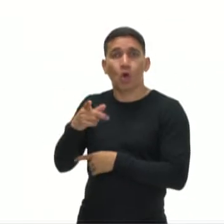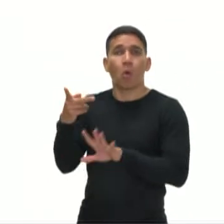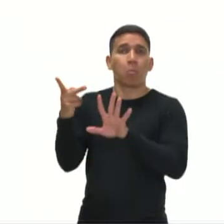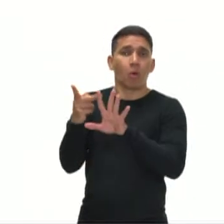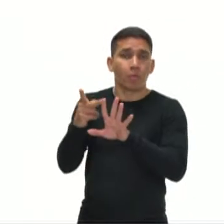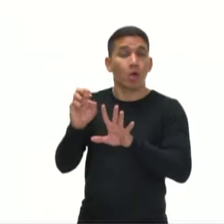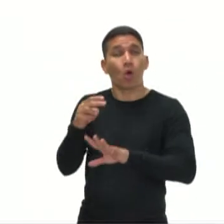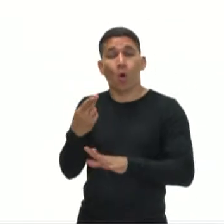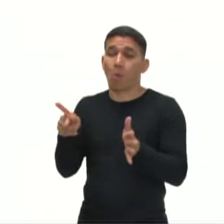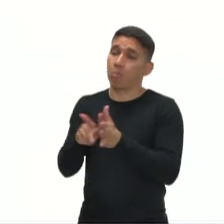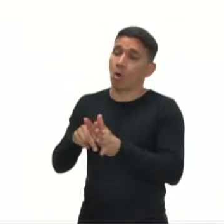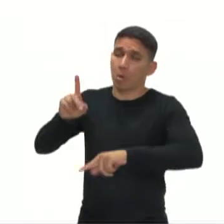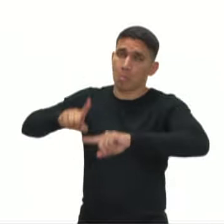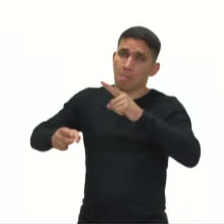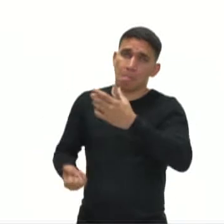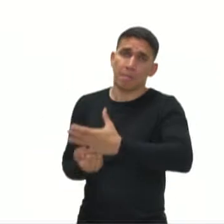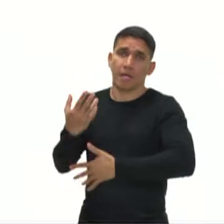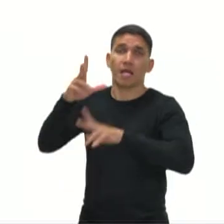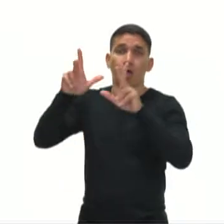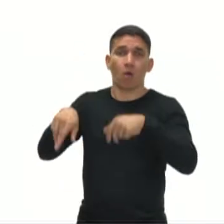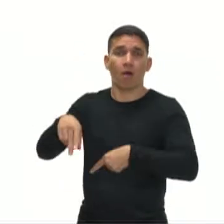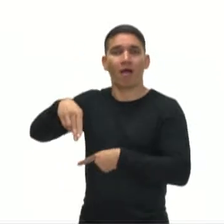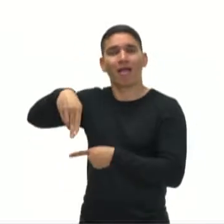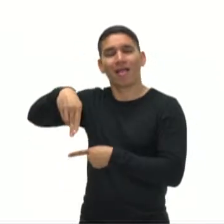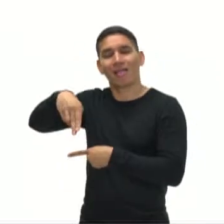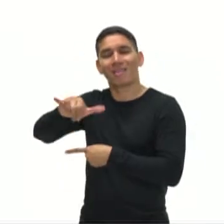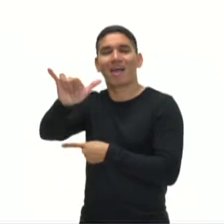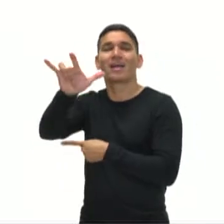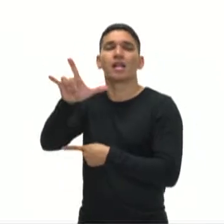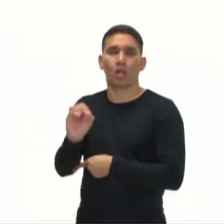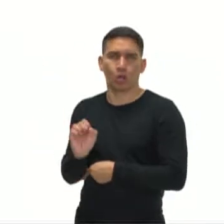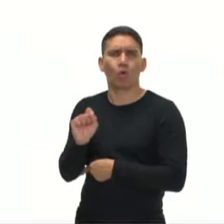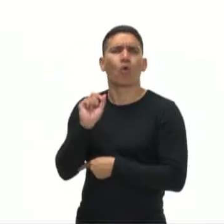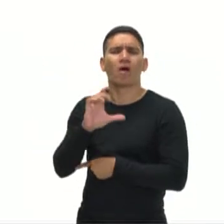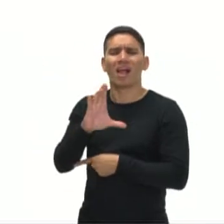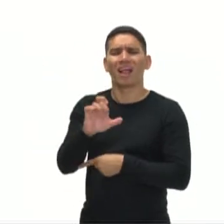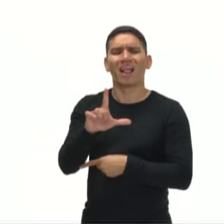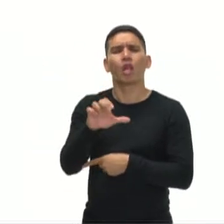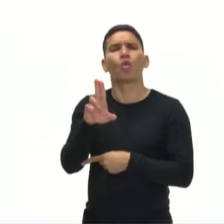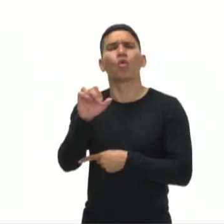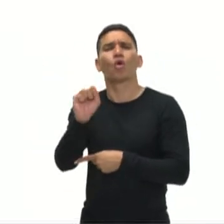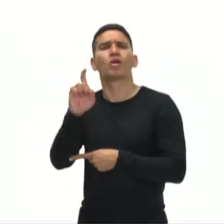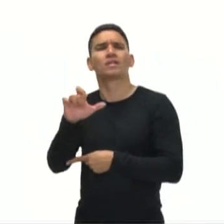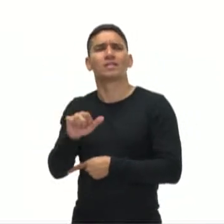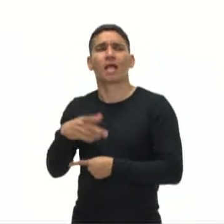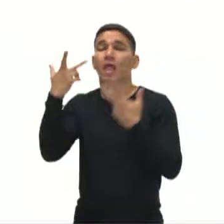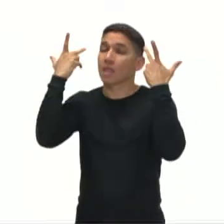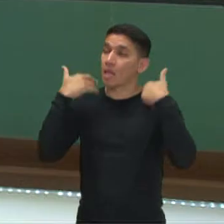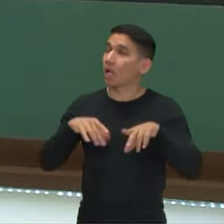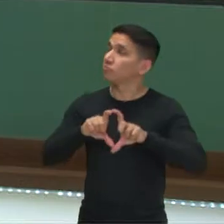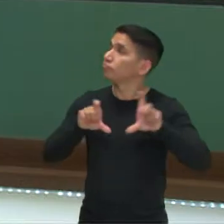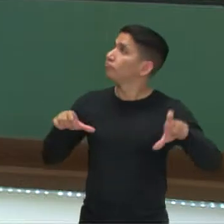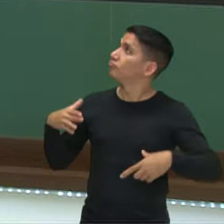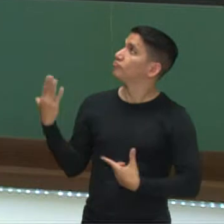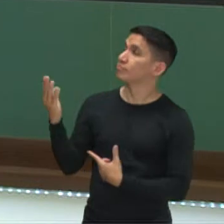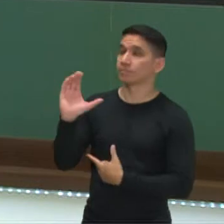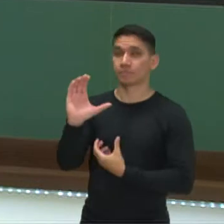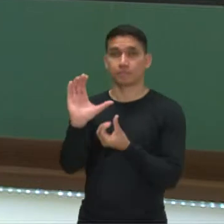nylon. A celulose. A celulose é um exemplo de um polímero natural. Está aqui a fórmula mínima